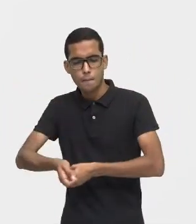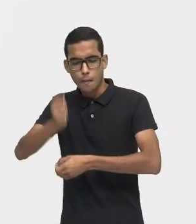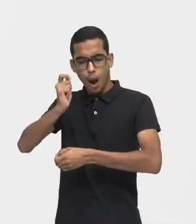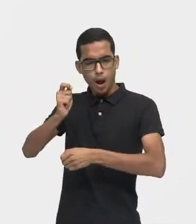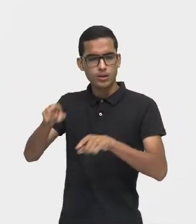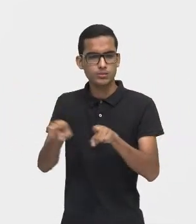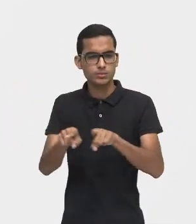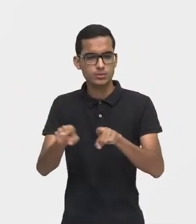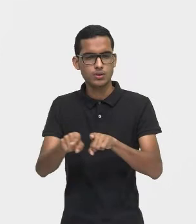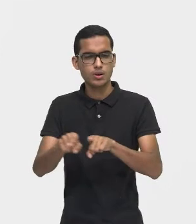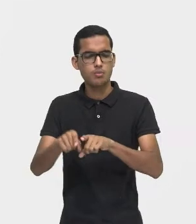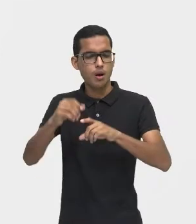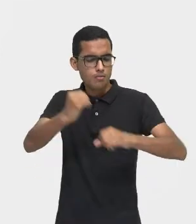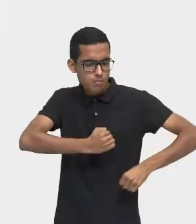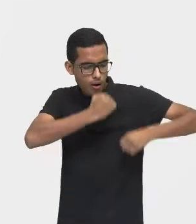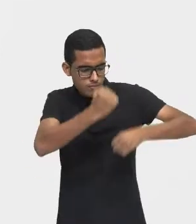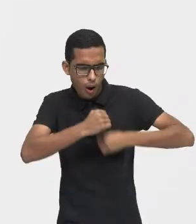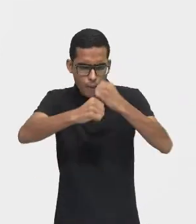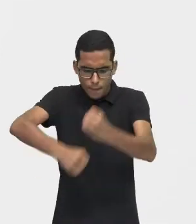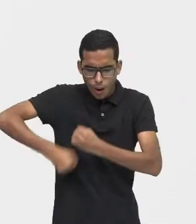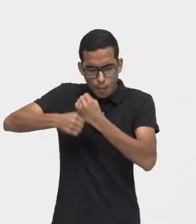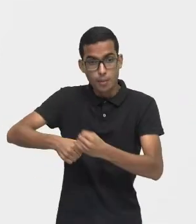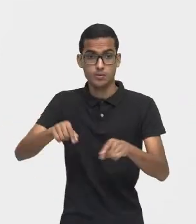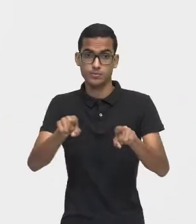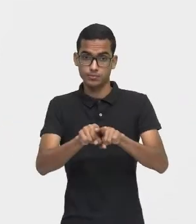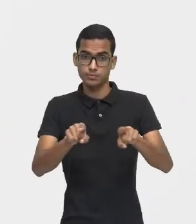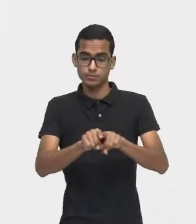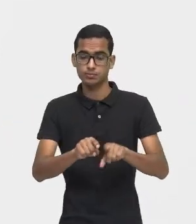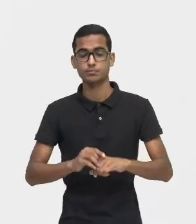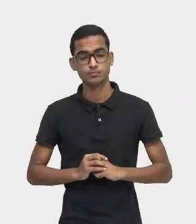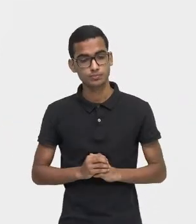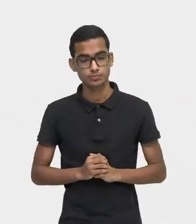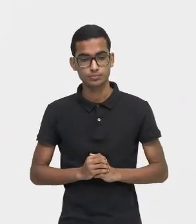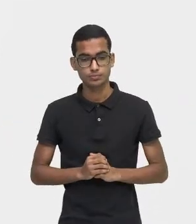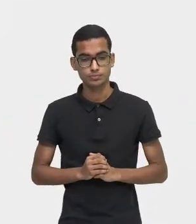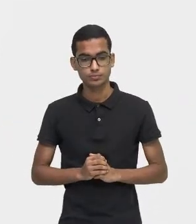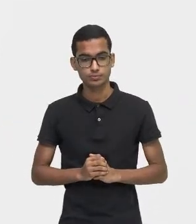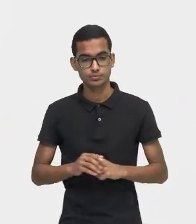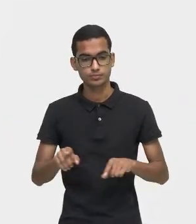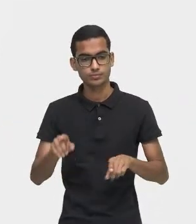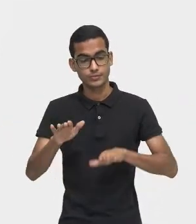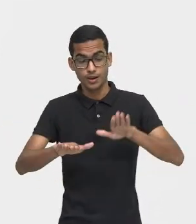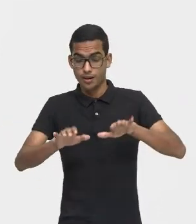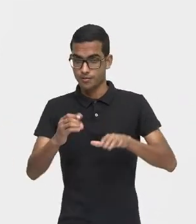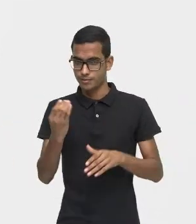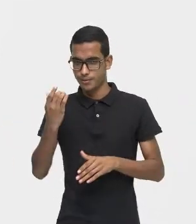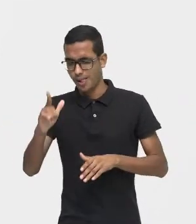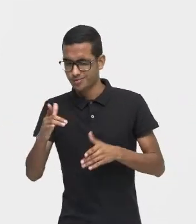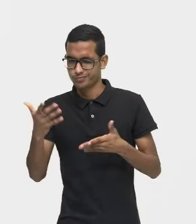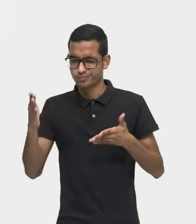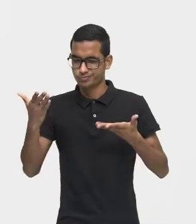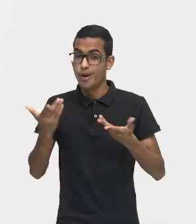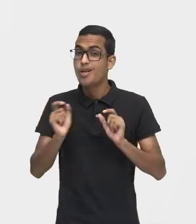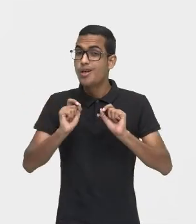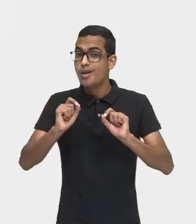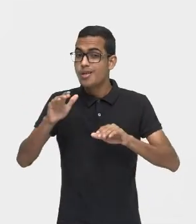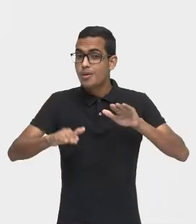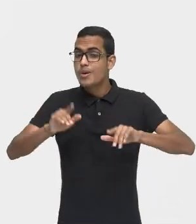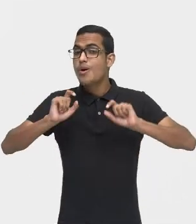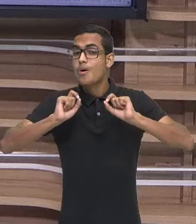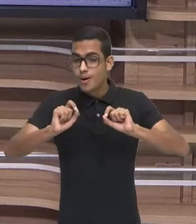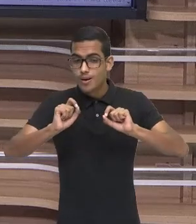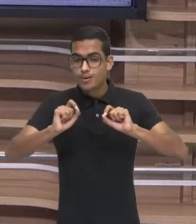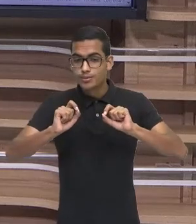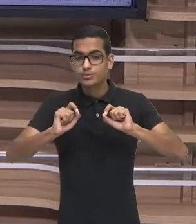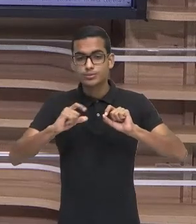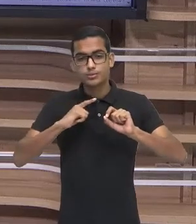outras atividades, né? E também, lógico, que vai depender da qualidade das águas do rio. A gente não vai, né, ficar nadando,